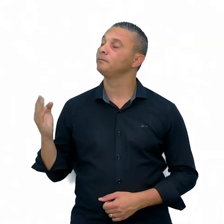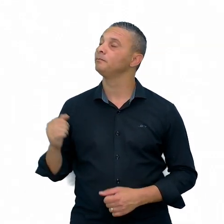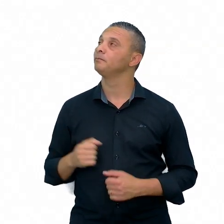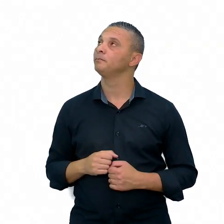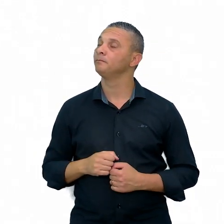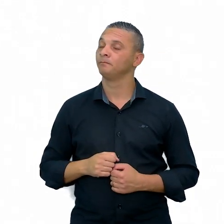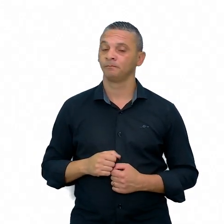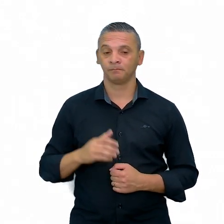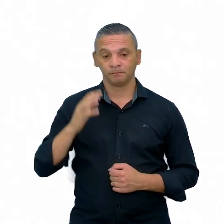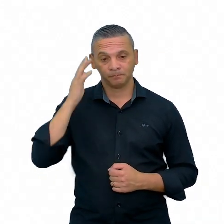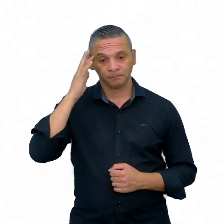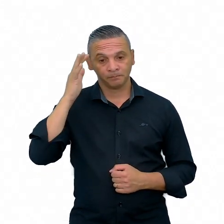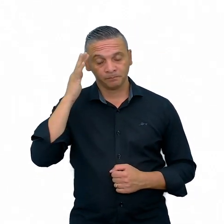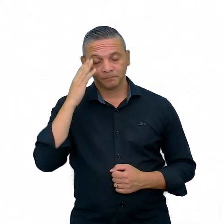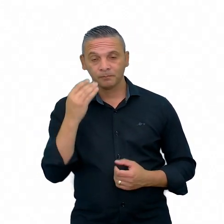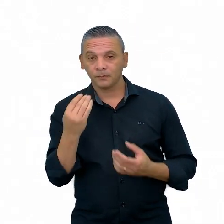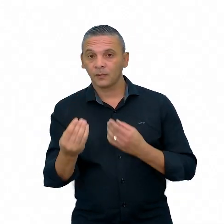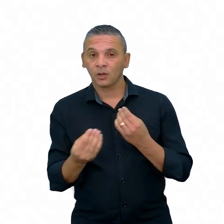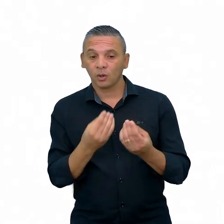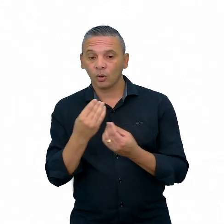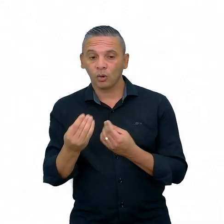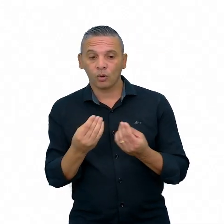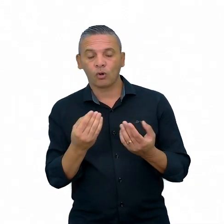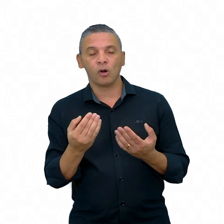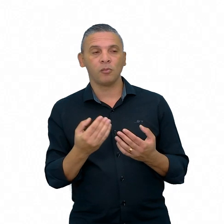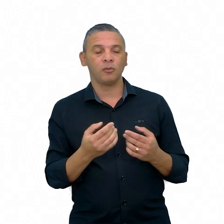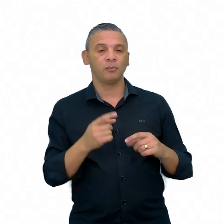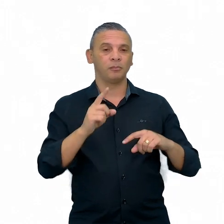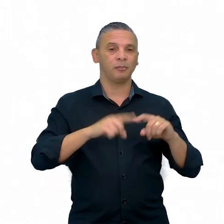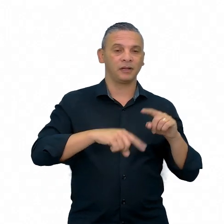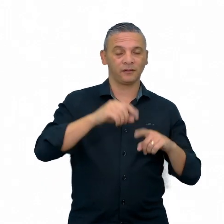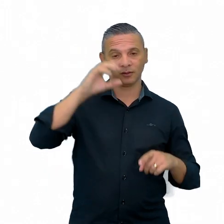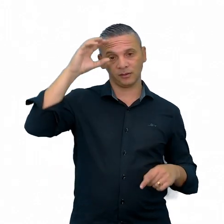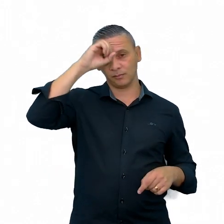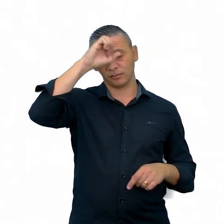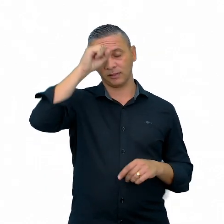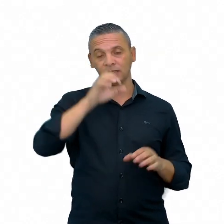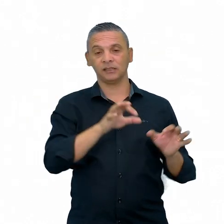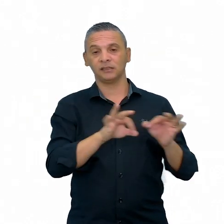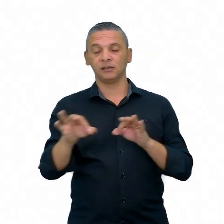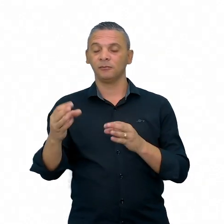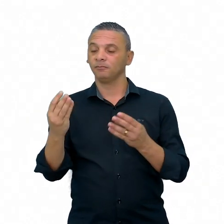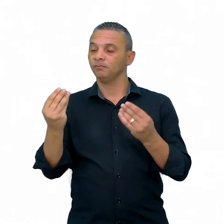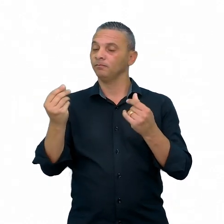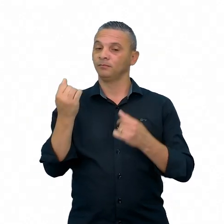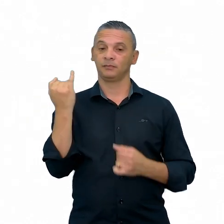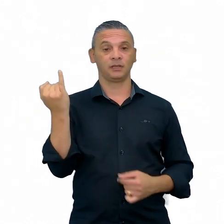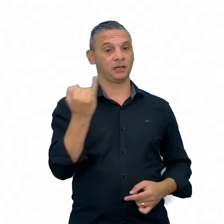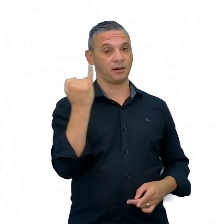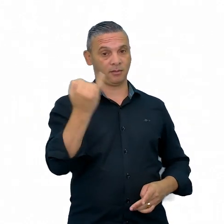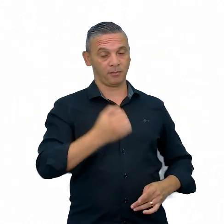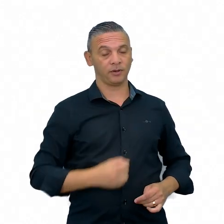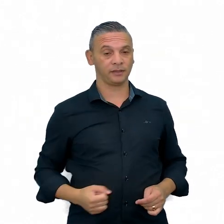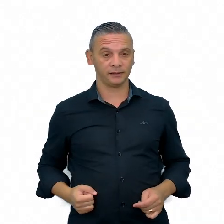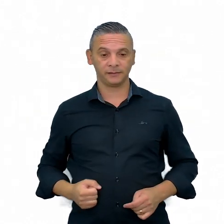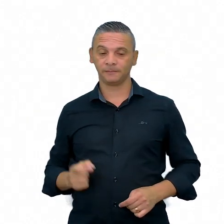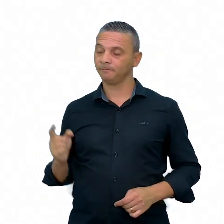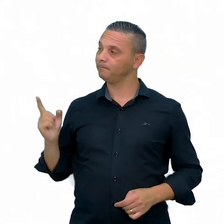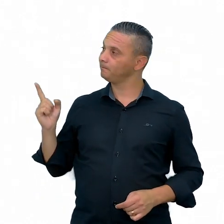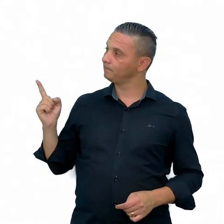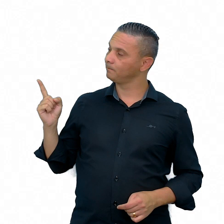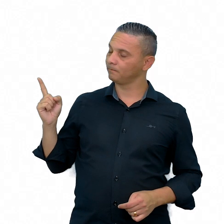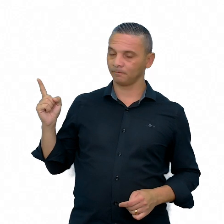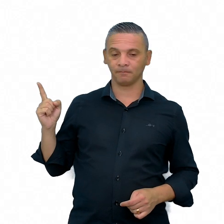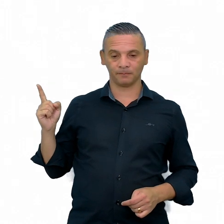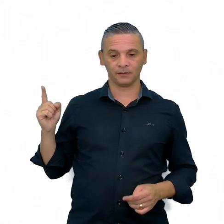Bom, pensando aqui na estrutura que tem o material Aprender Sempre, que é uma estrutura muito rica, né? Nós temos o iniciando,